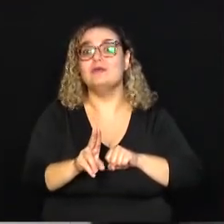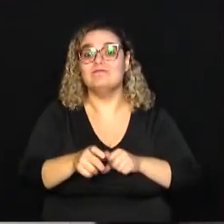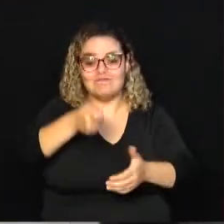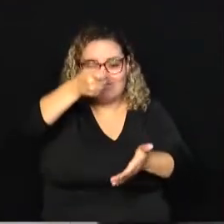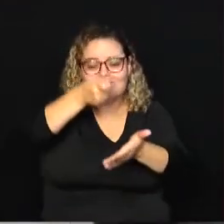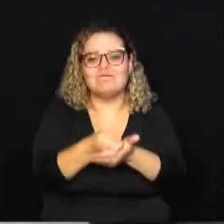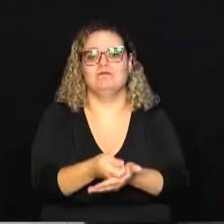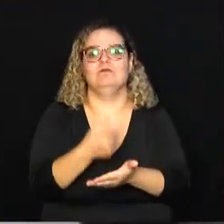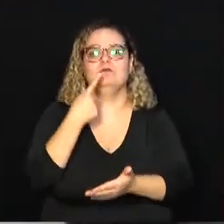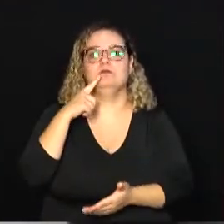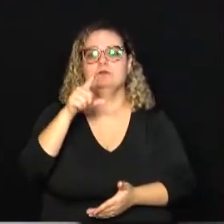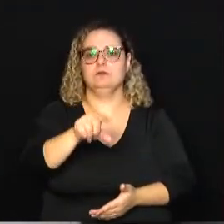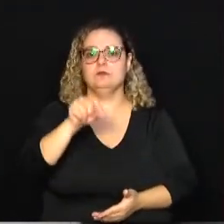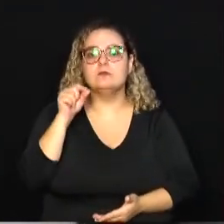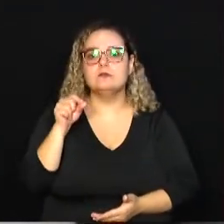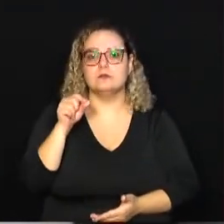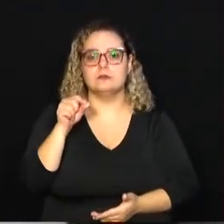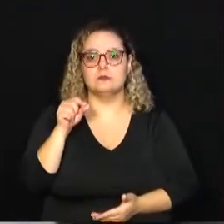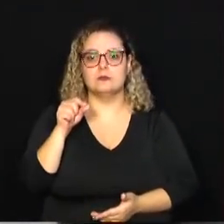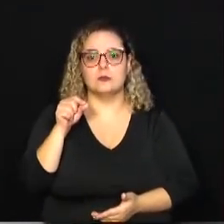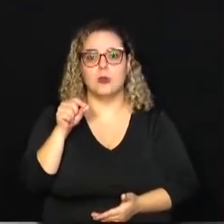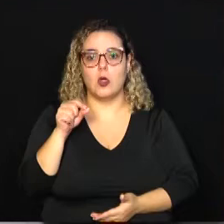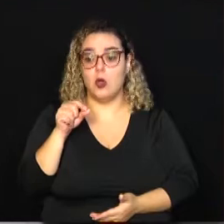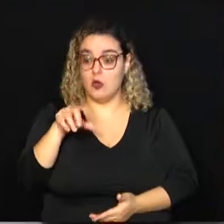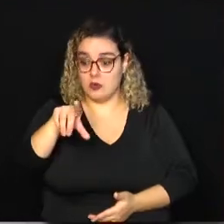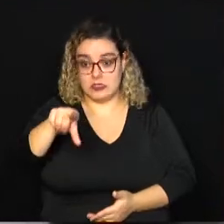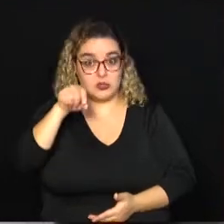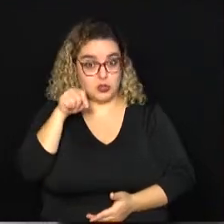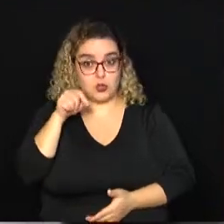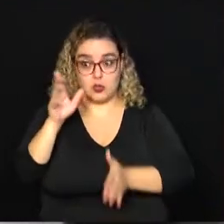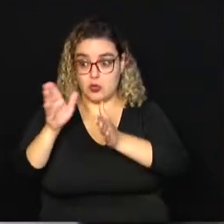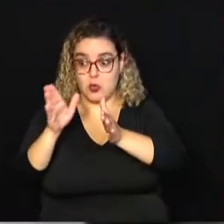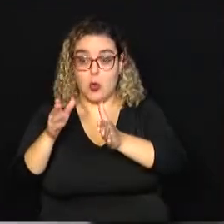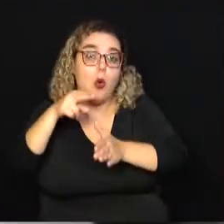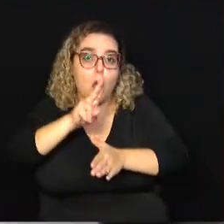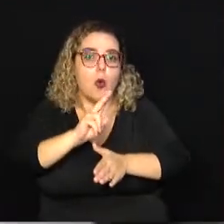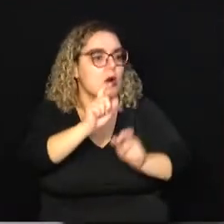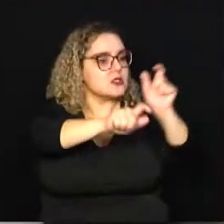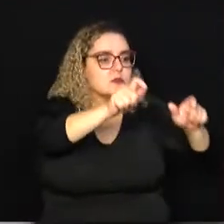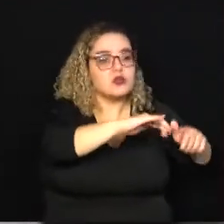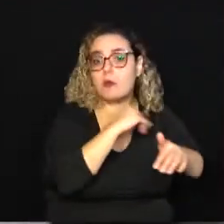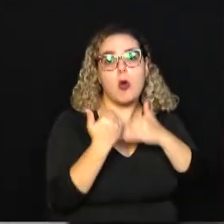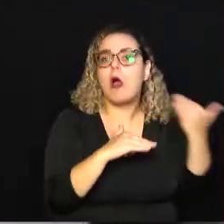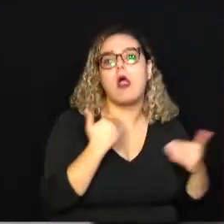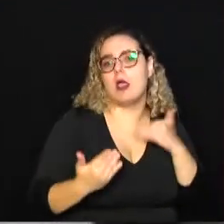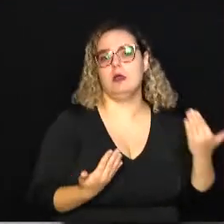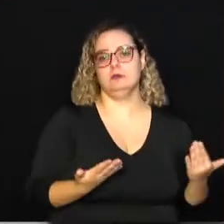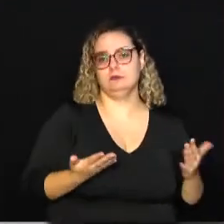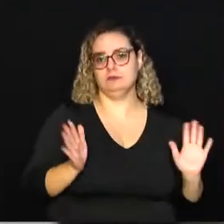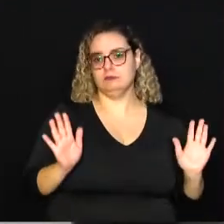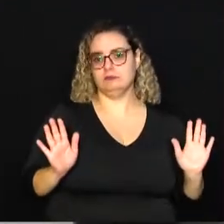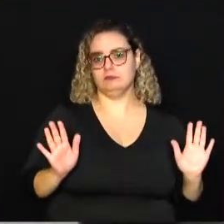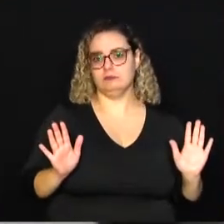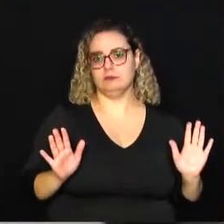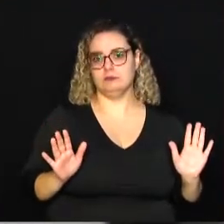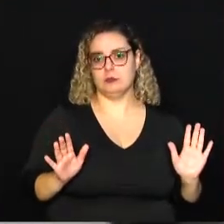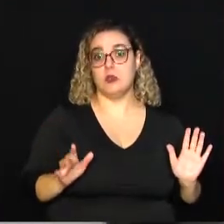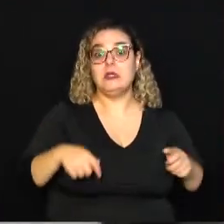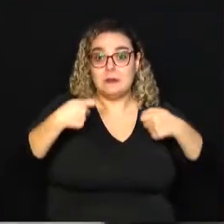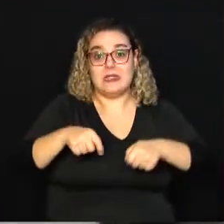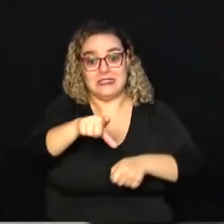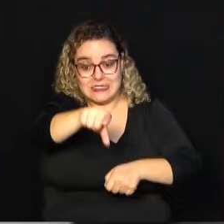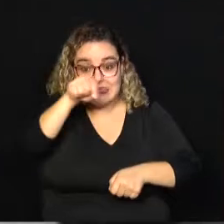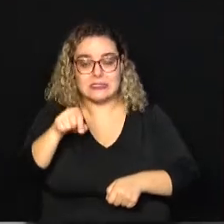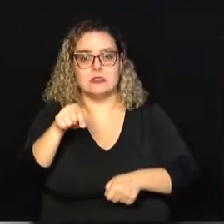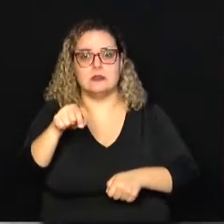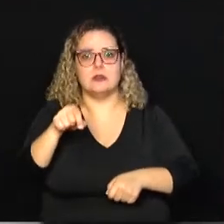você prefere que as pessoas morram, porque não tem meio termo. Não tem meio termo. Se você não adota as medidas, as pessoas vão morrer, ponto. E não adianta